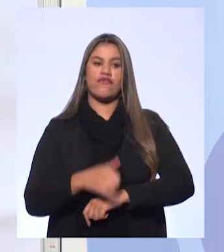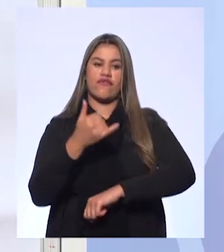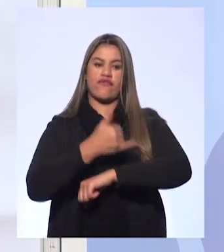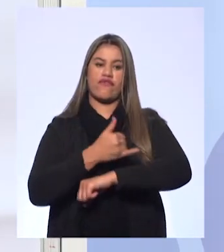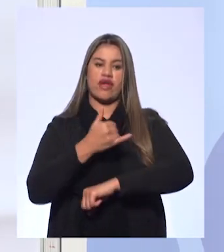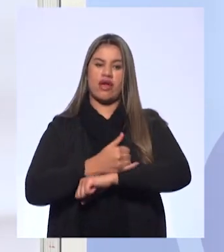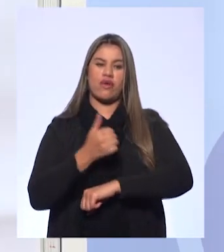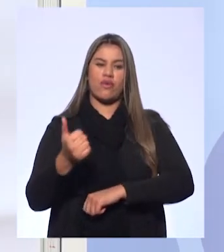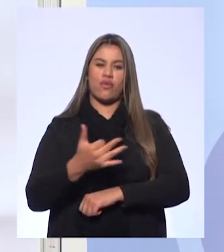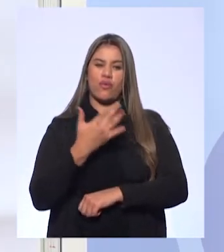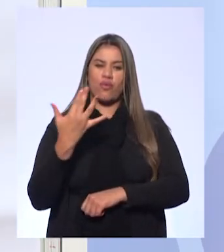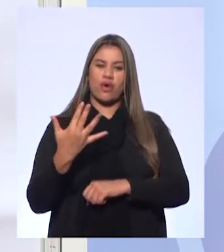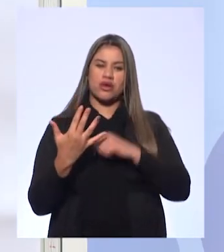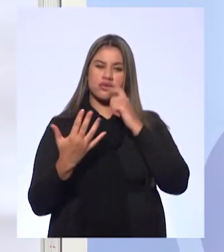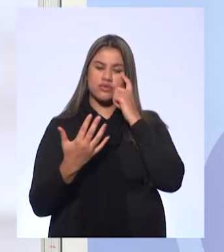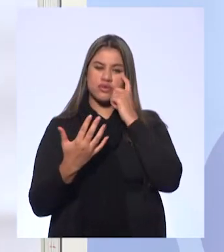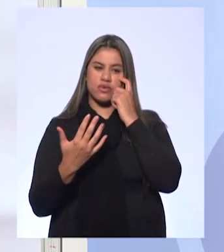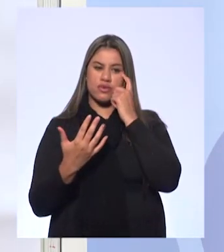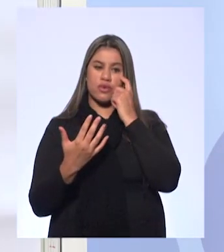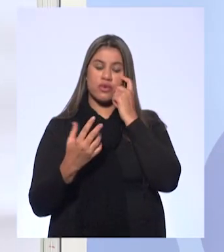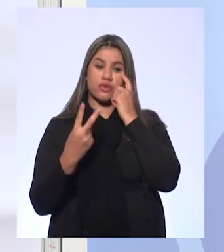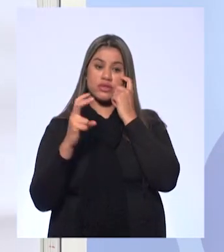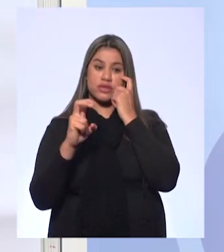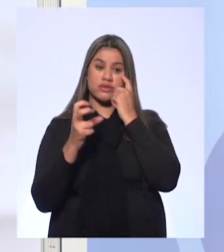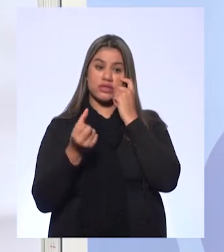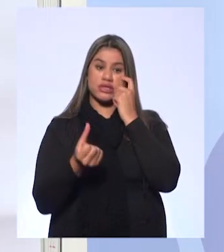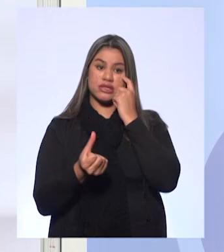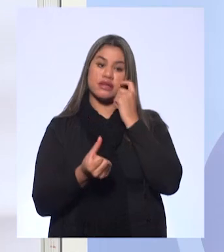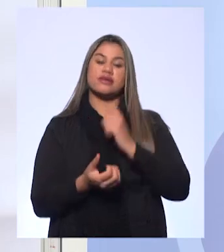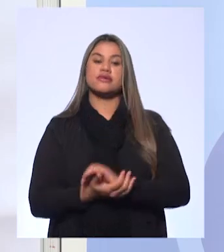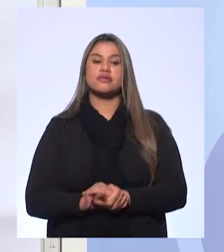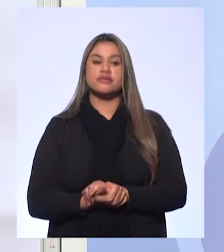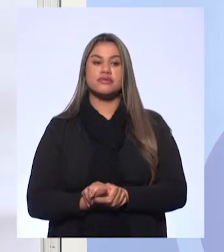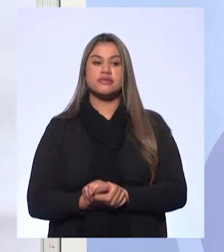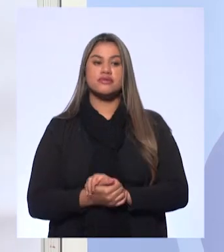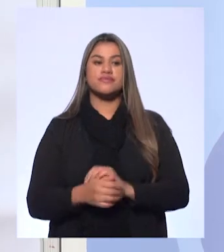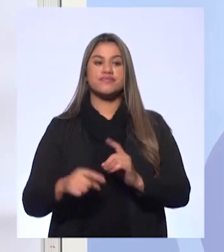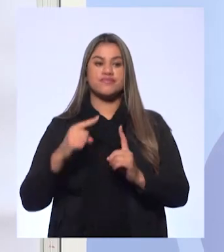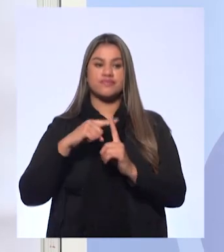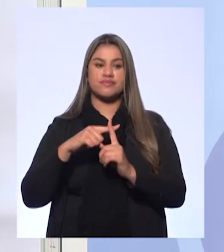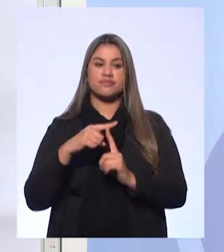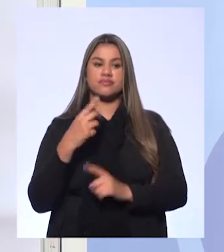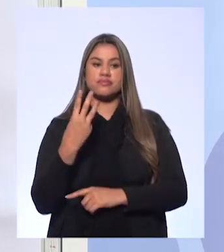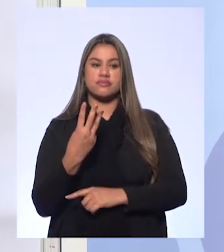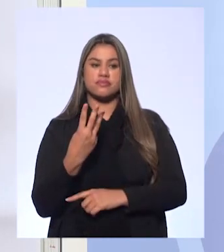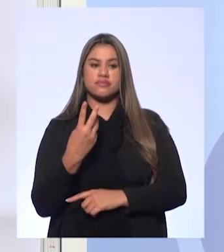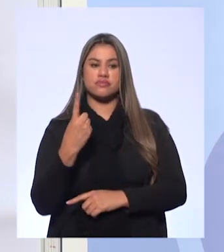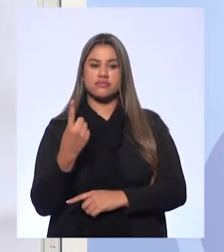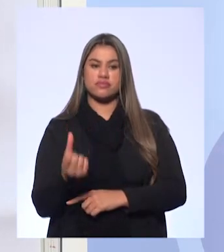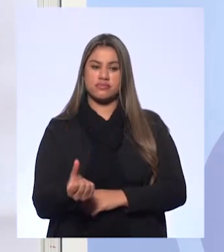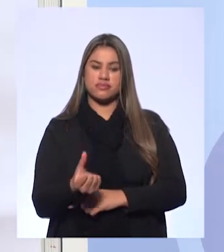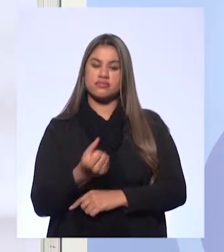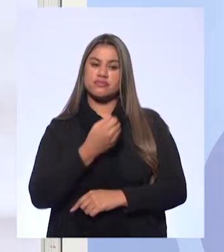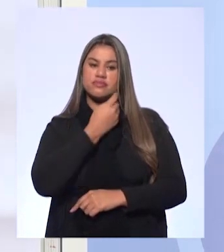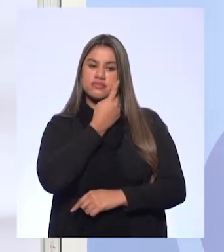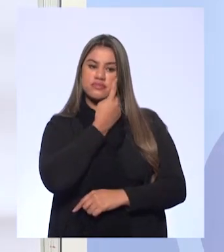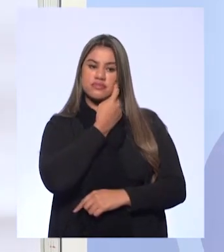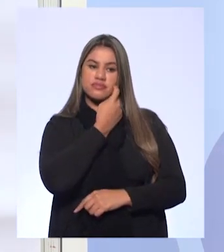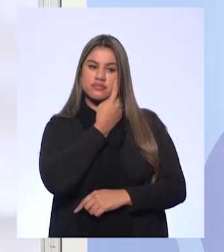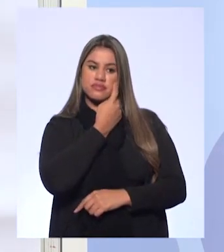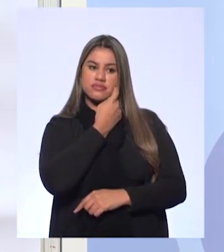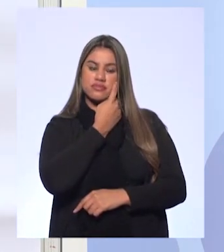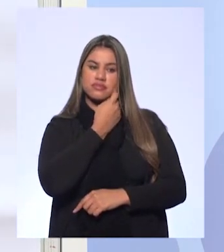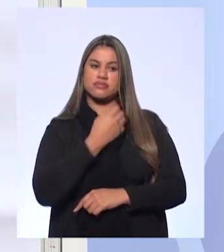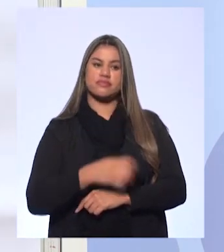Lá na tabela está 56. 56. Mais 3, 16.